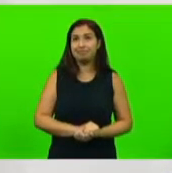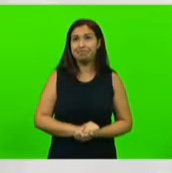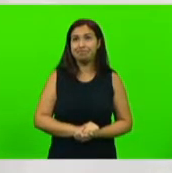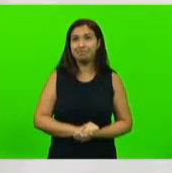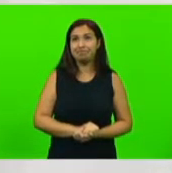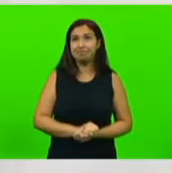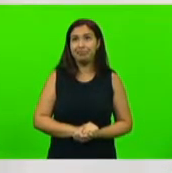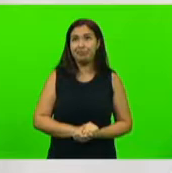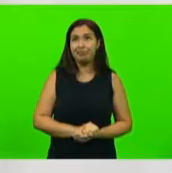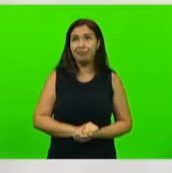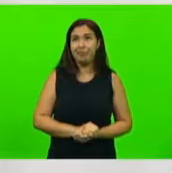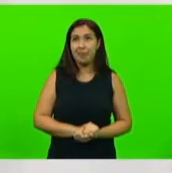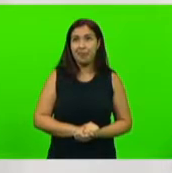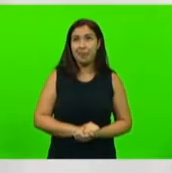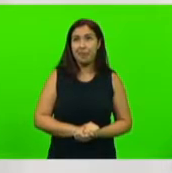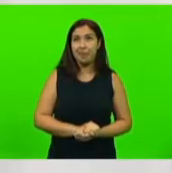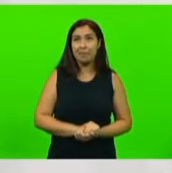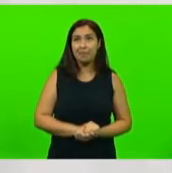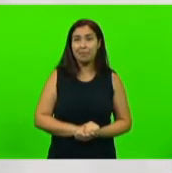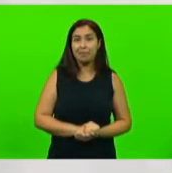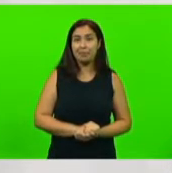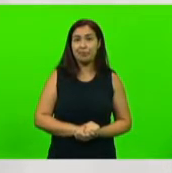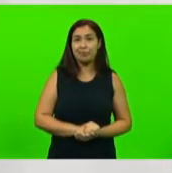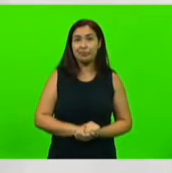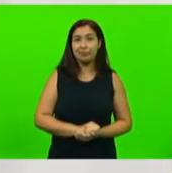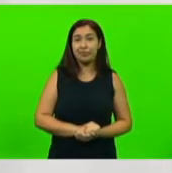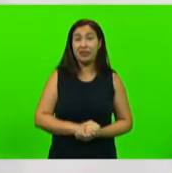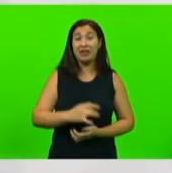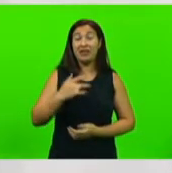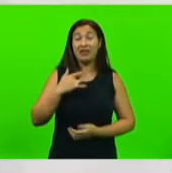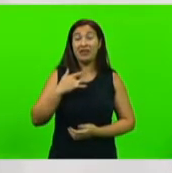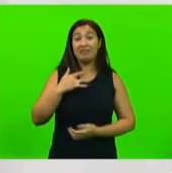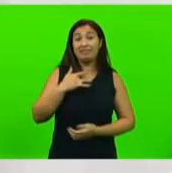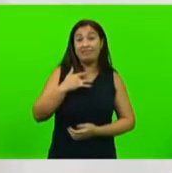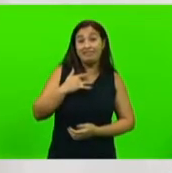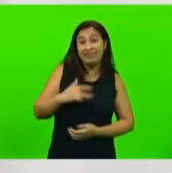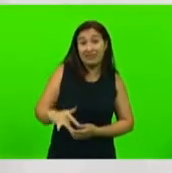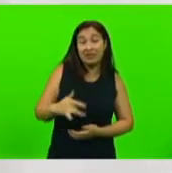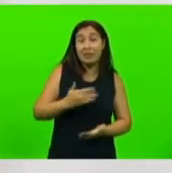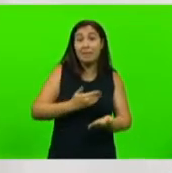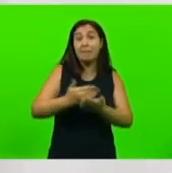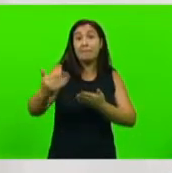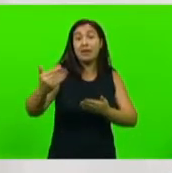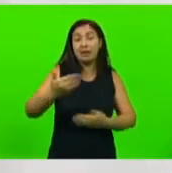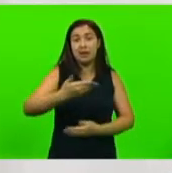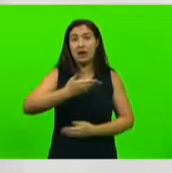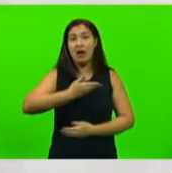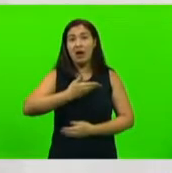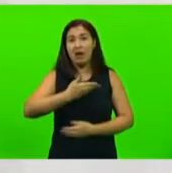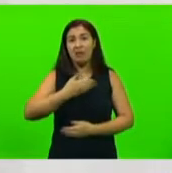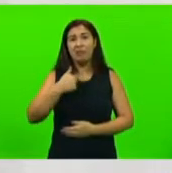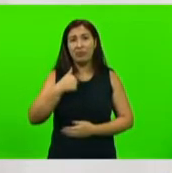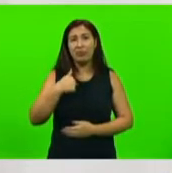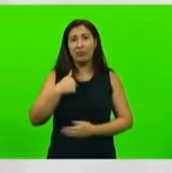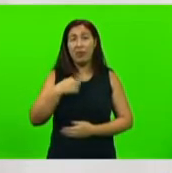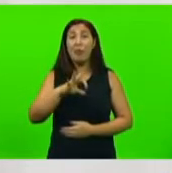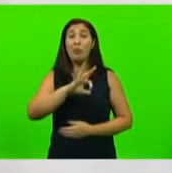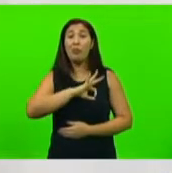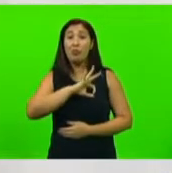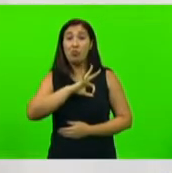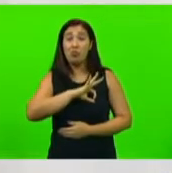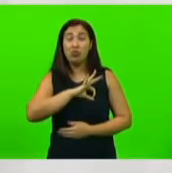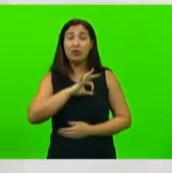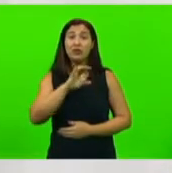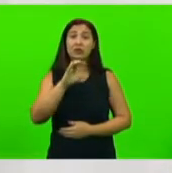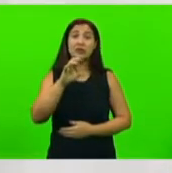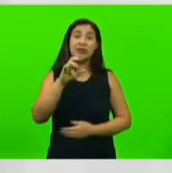fazer uma referência com tristeza à perda de um grande colega policial civil,